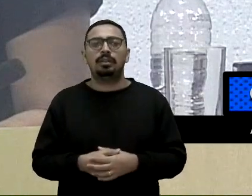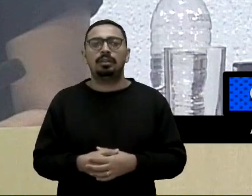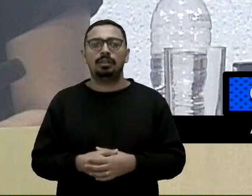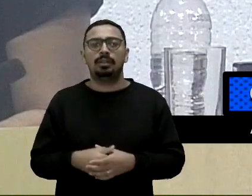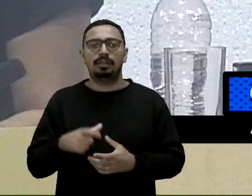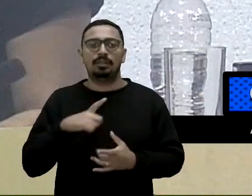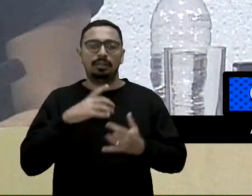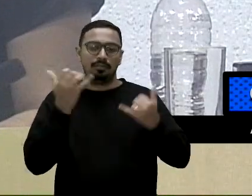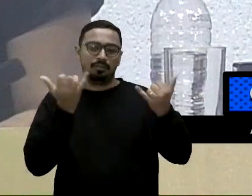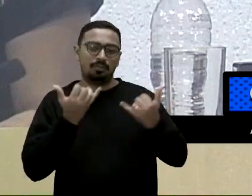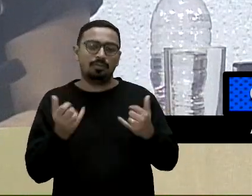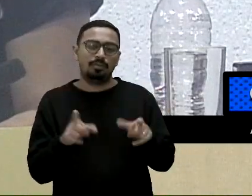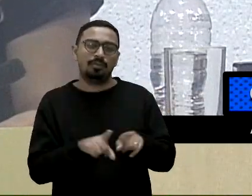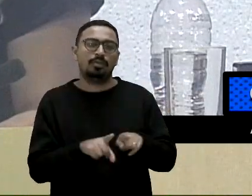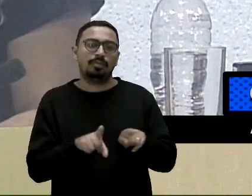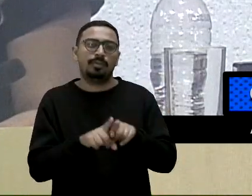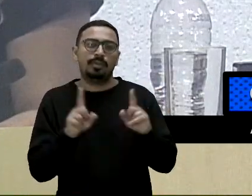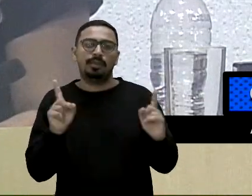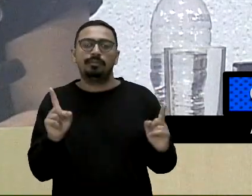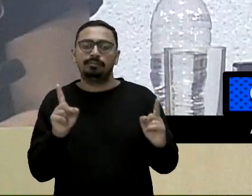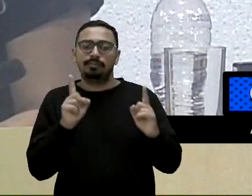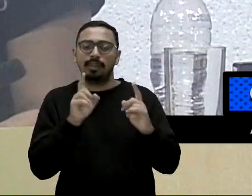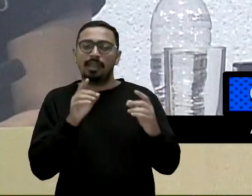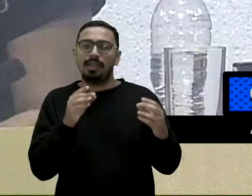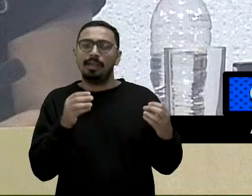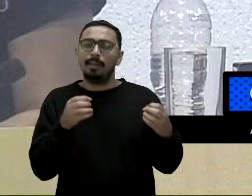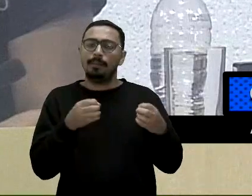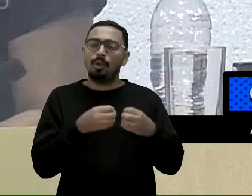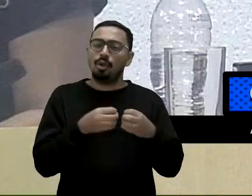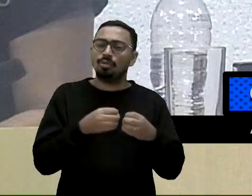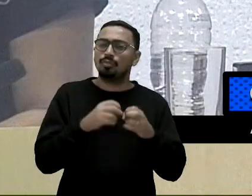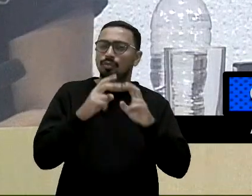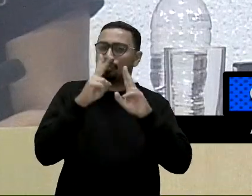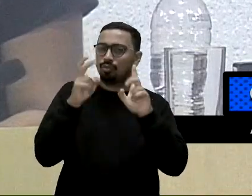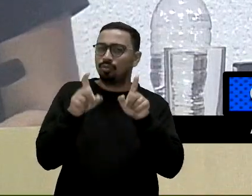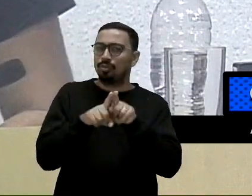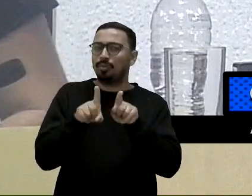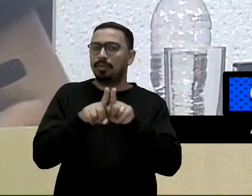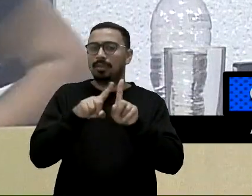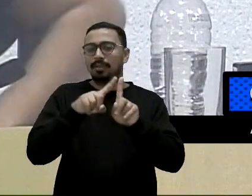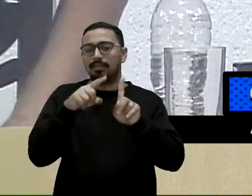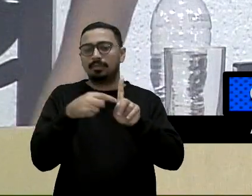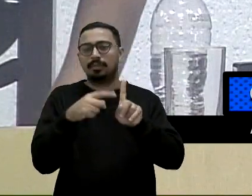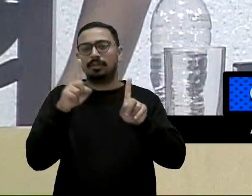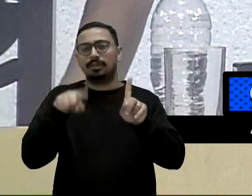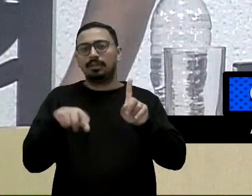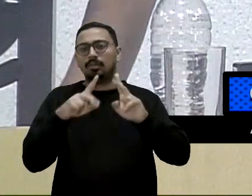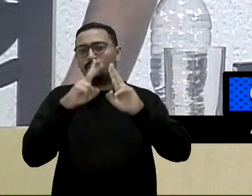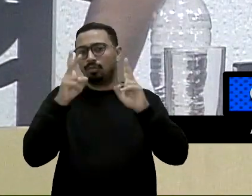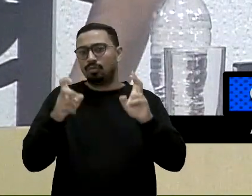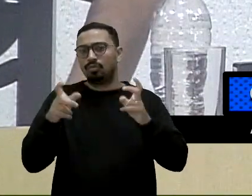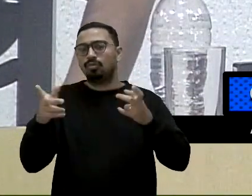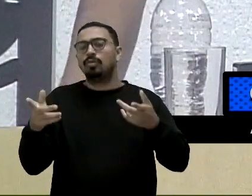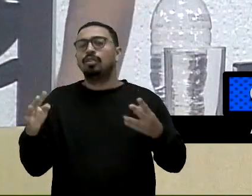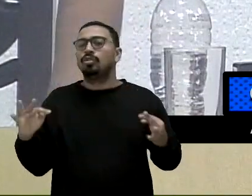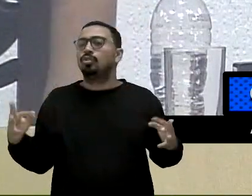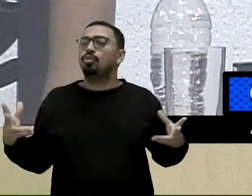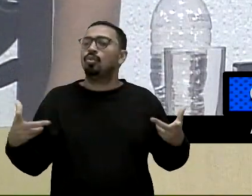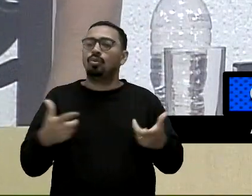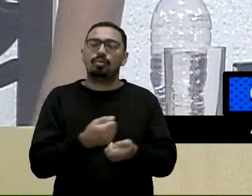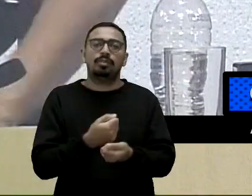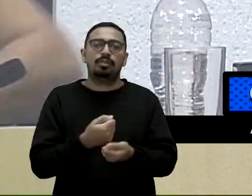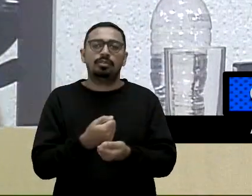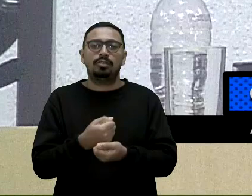relato, né, e quanto mais proximidade eu tenho com o tema, eu percebo que a questão da maternidade, ela é uma questão coletiva, né? As